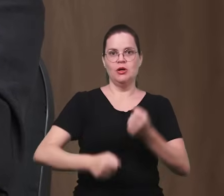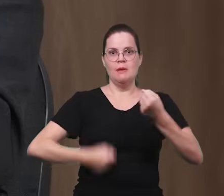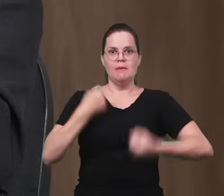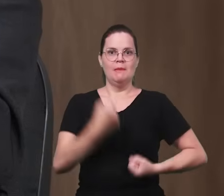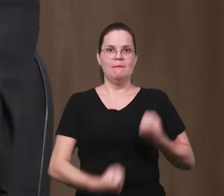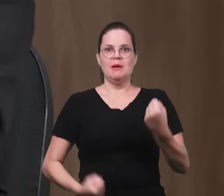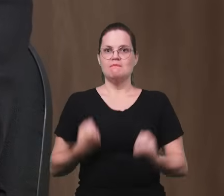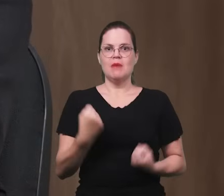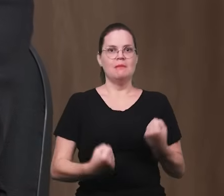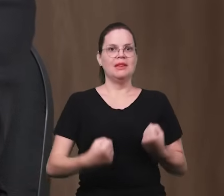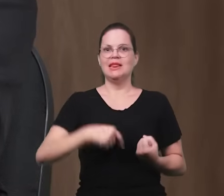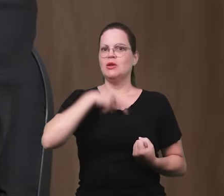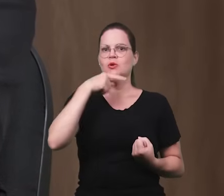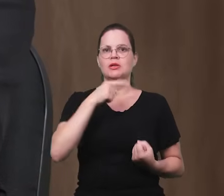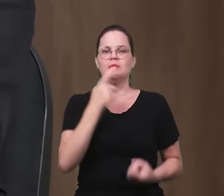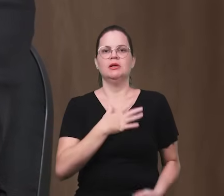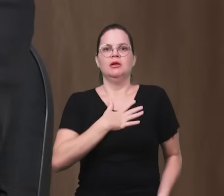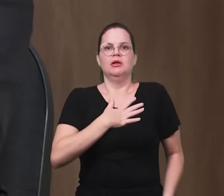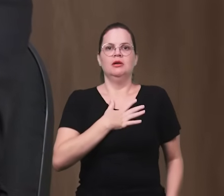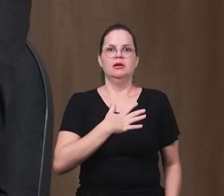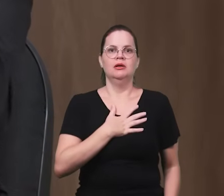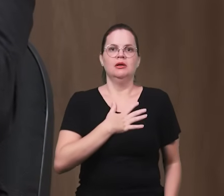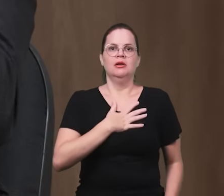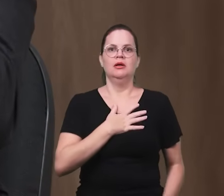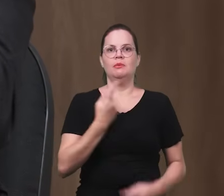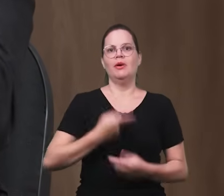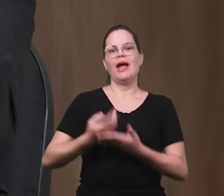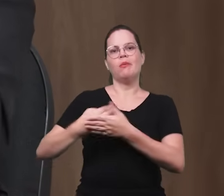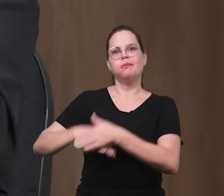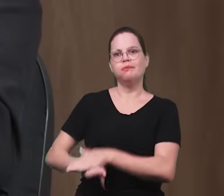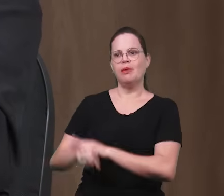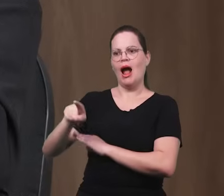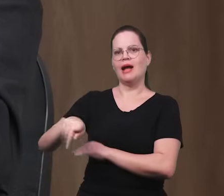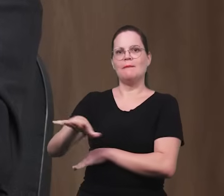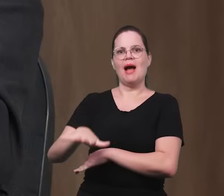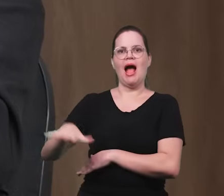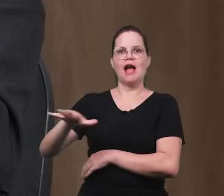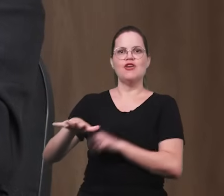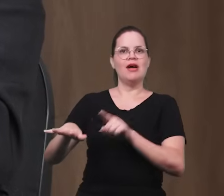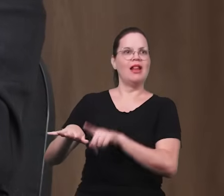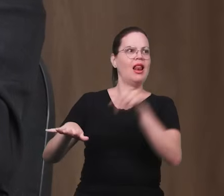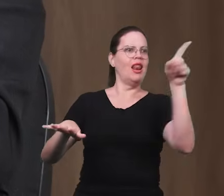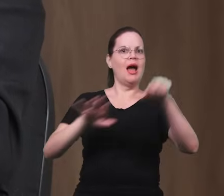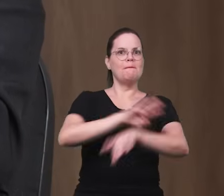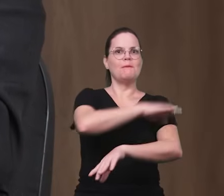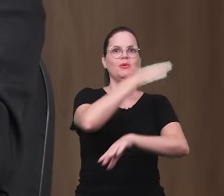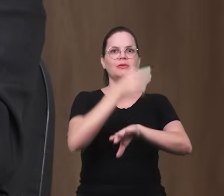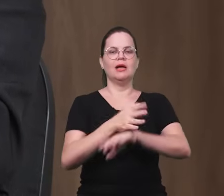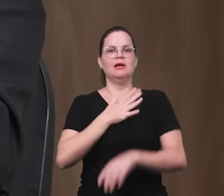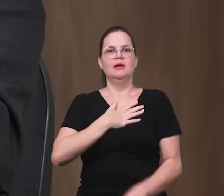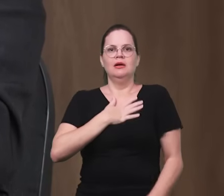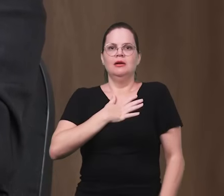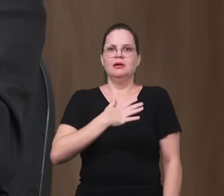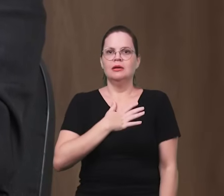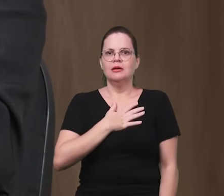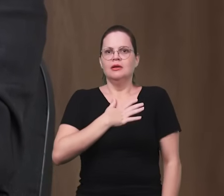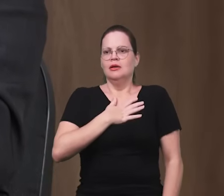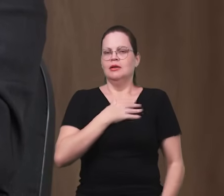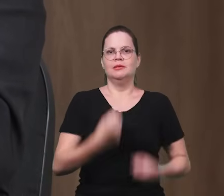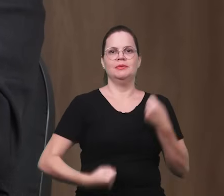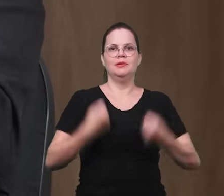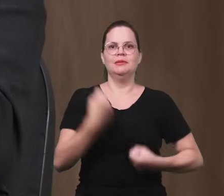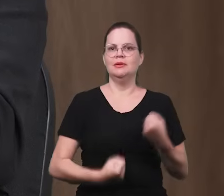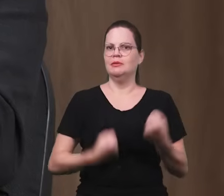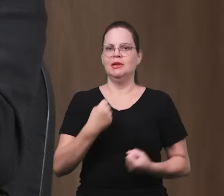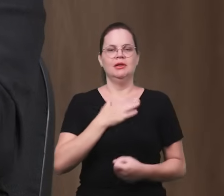diferente, ele está acostumado com a pressão aqui embaixo, ele vai lá para uma altitude, não consegue respirar direito, sente falta de ar, né?